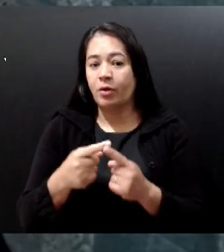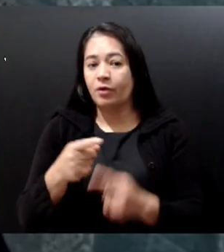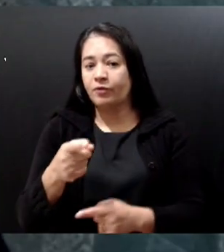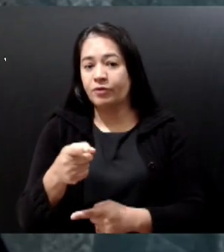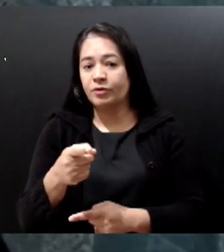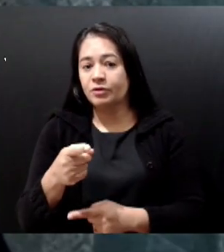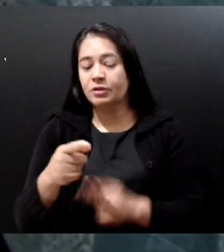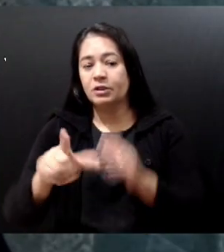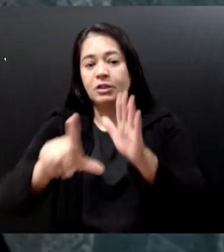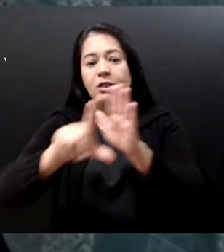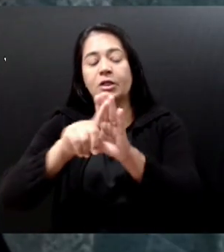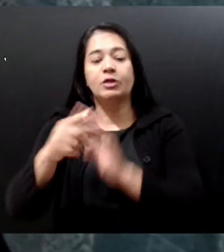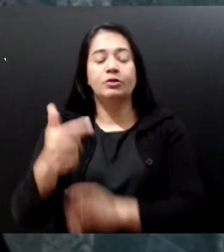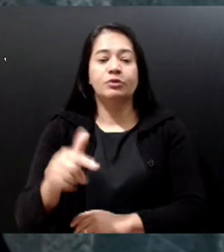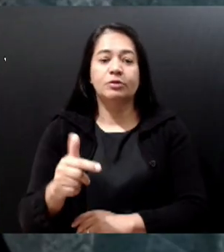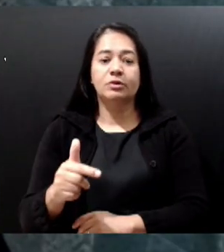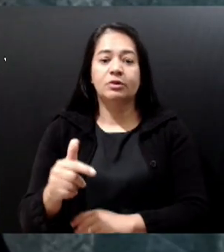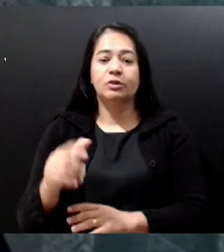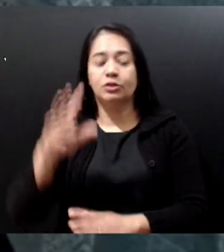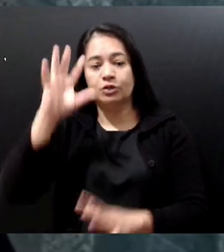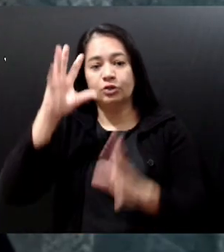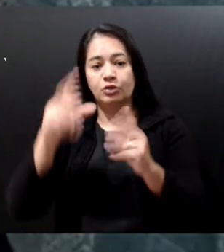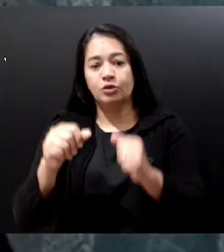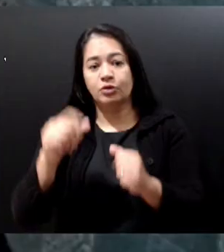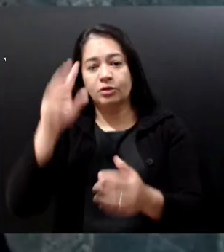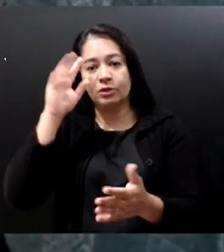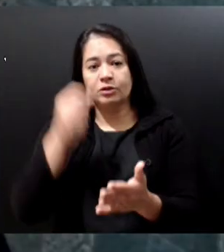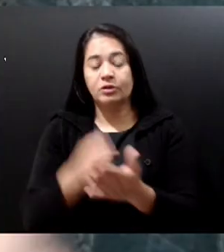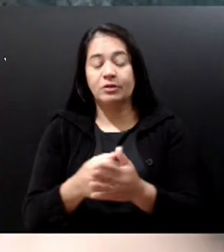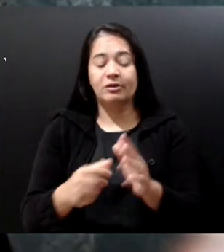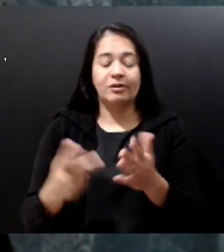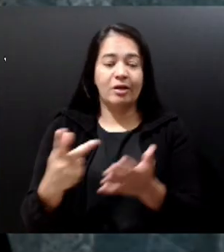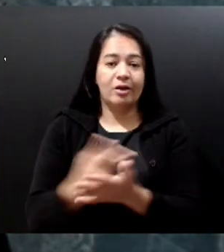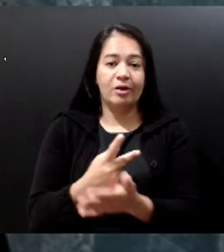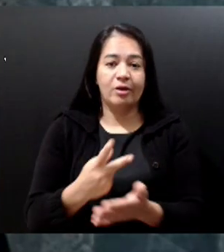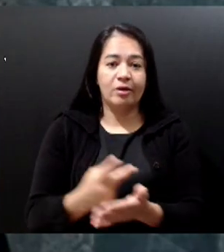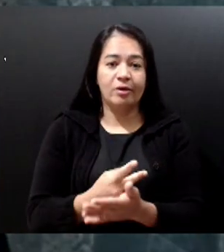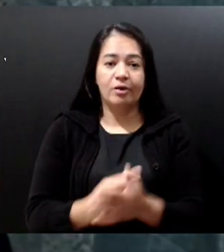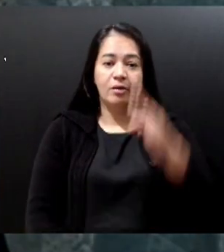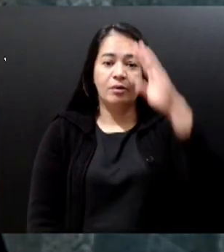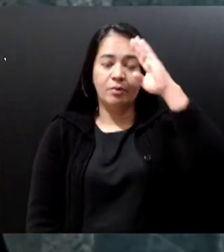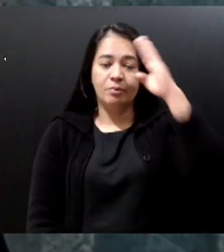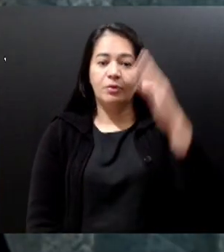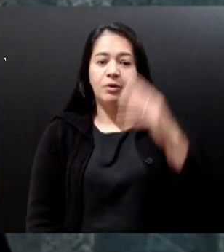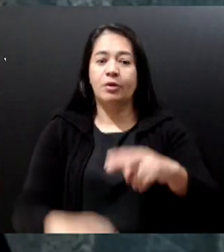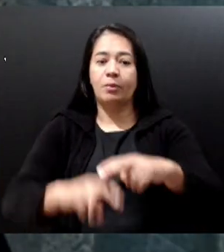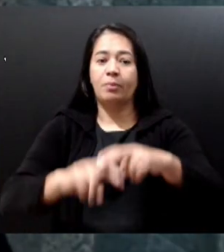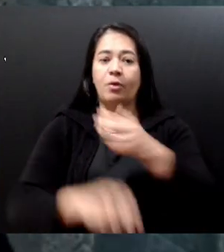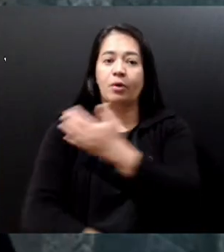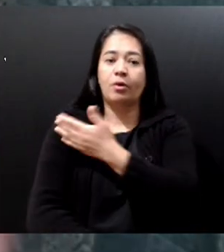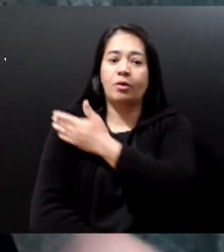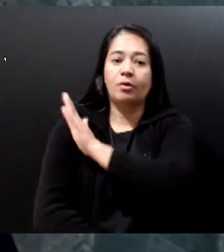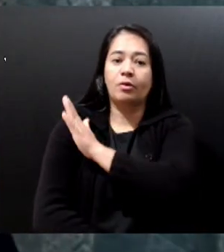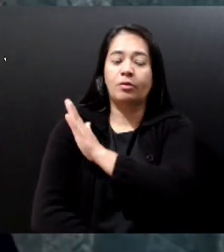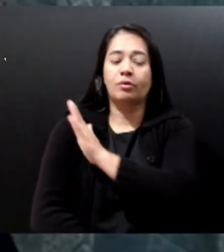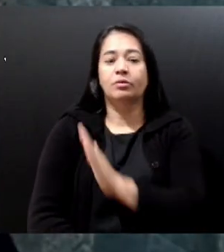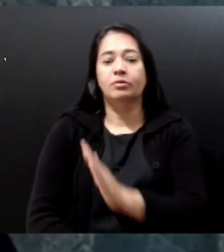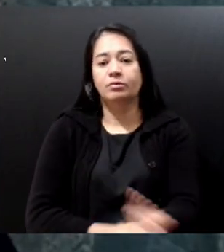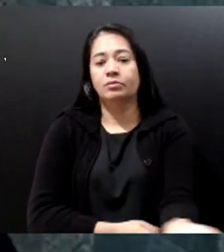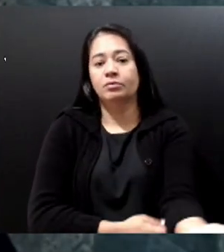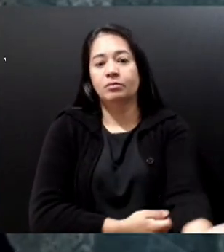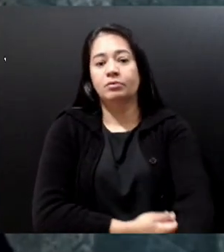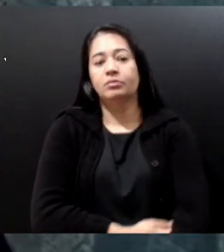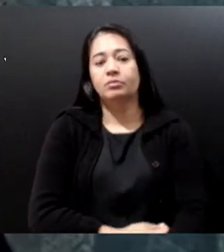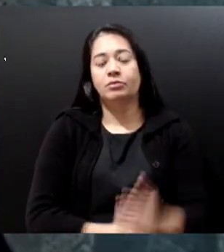as decisões eram contrárias, principalmente para o preconceito, começo da década do ano 2000, a gente